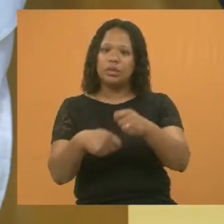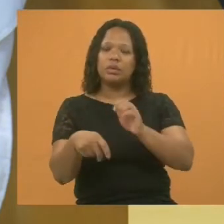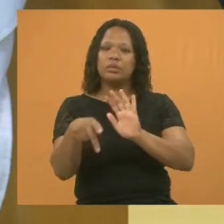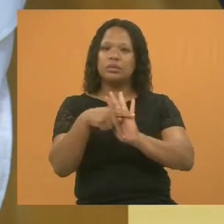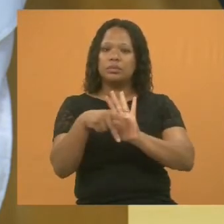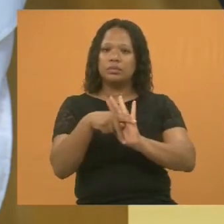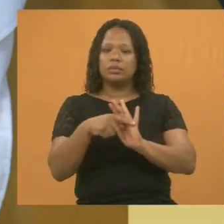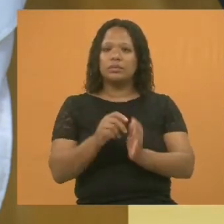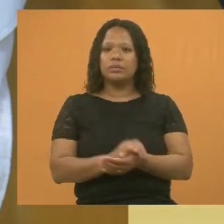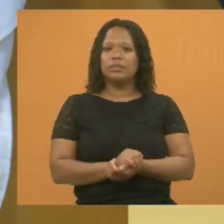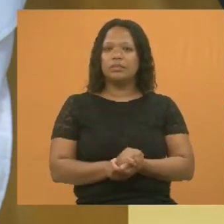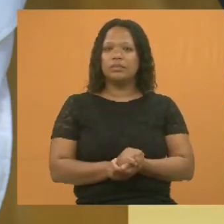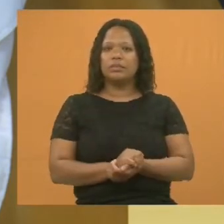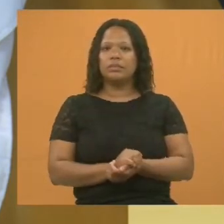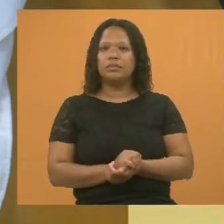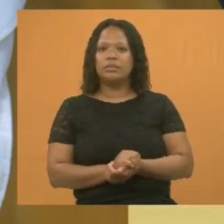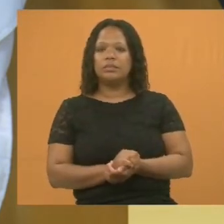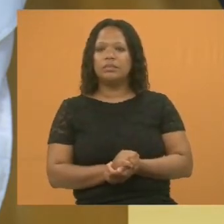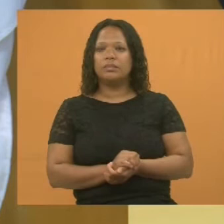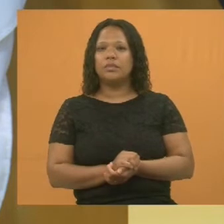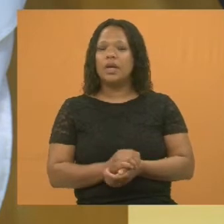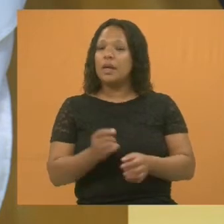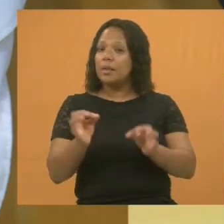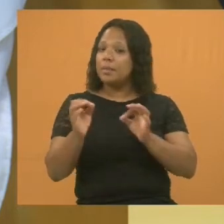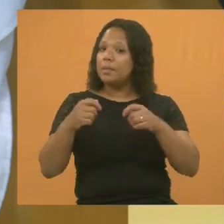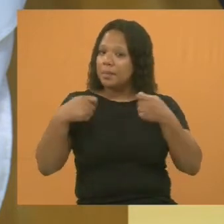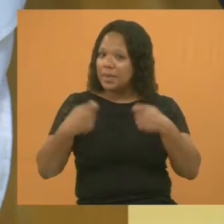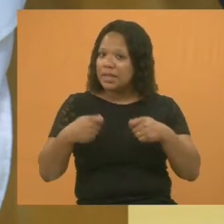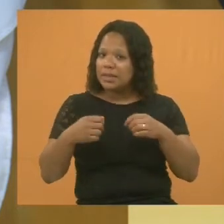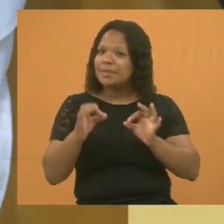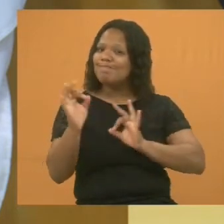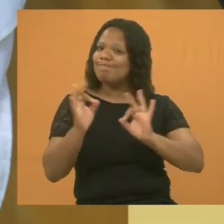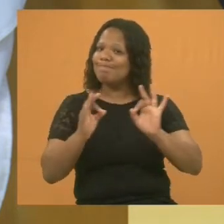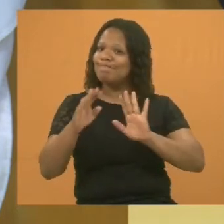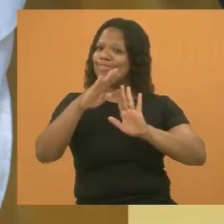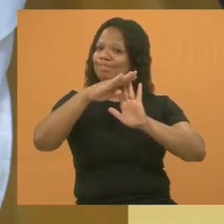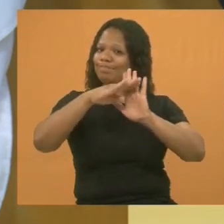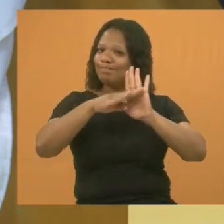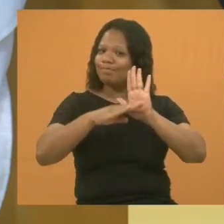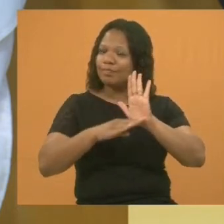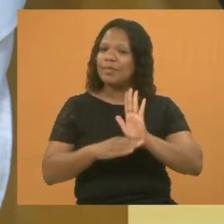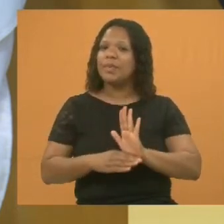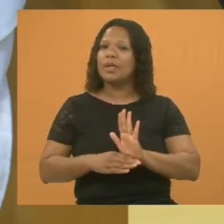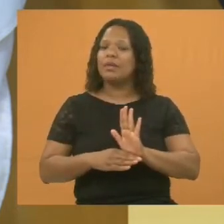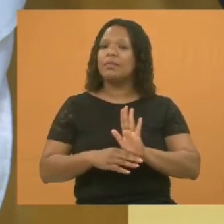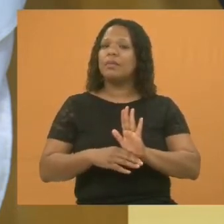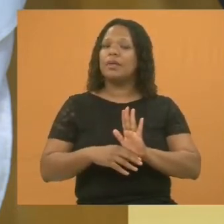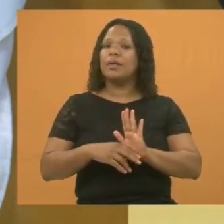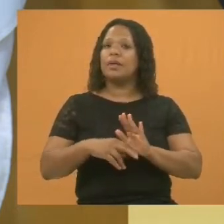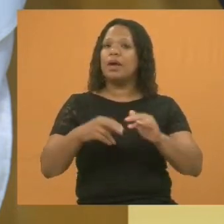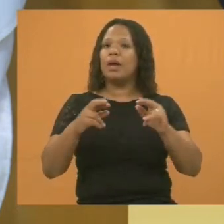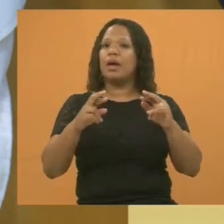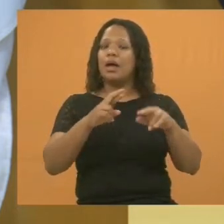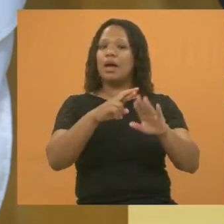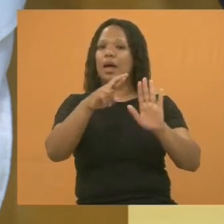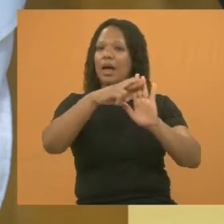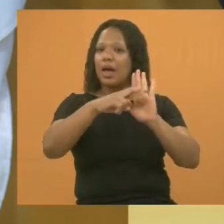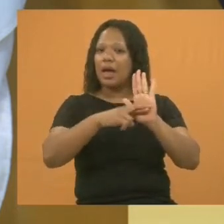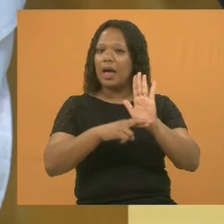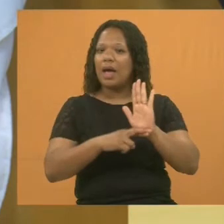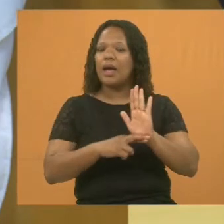necessita ser atualizado dentro desse padrão estabelecido pela NBR, com